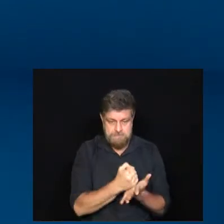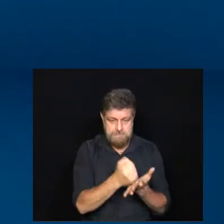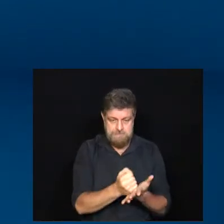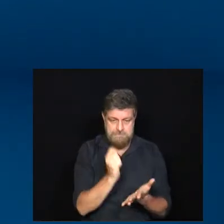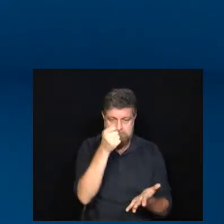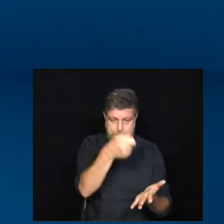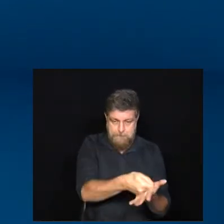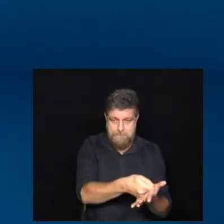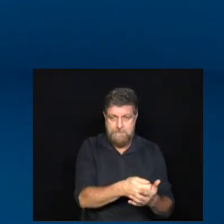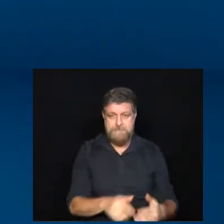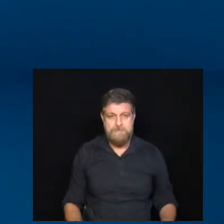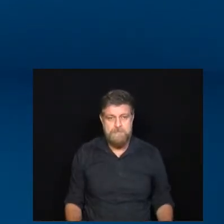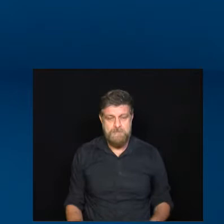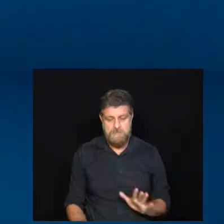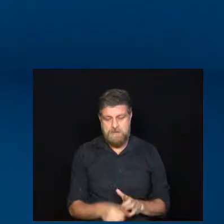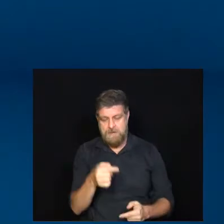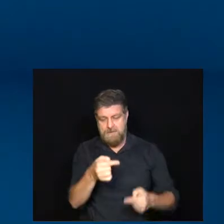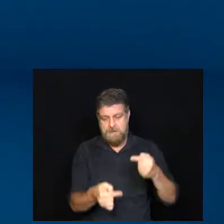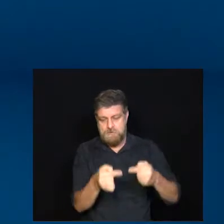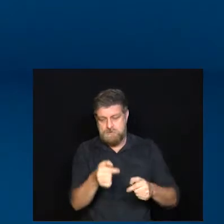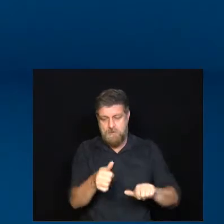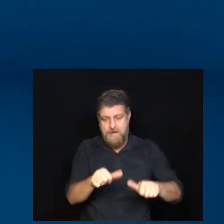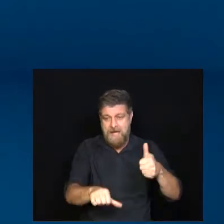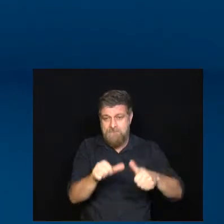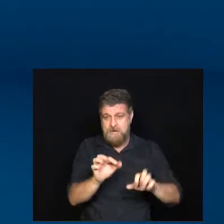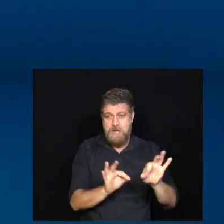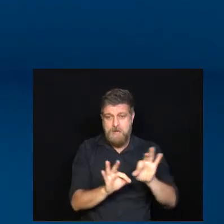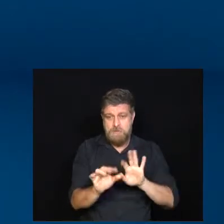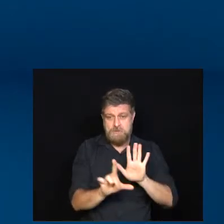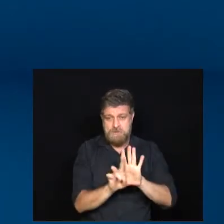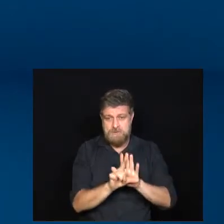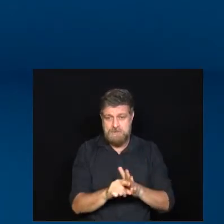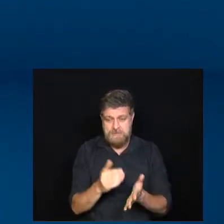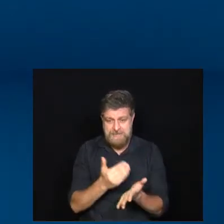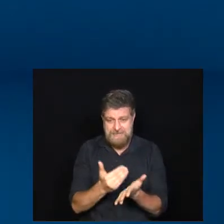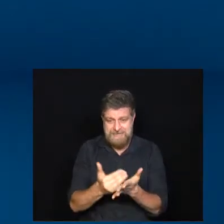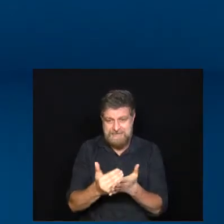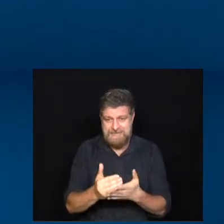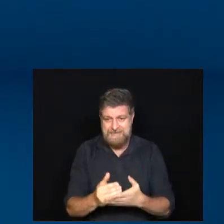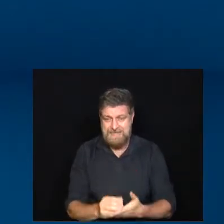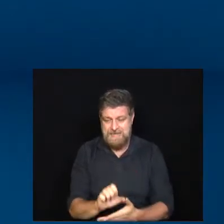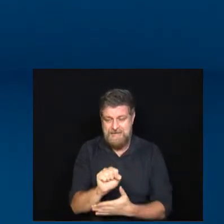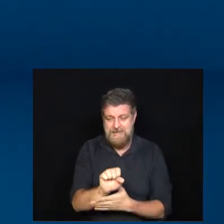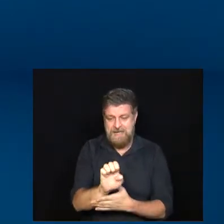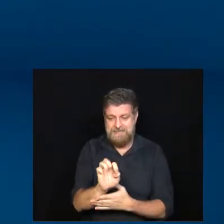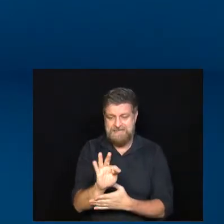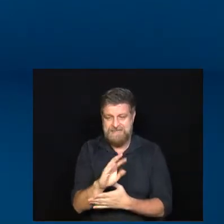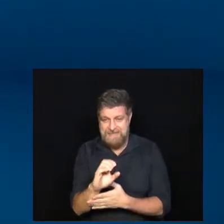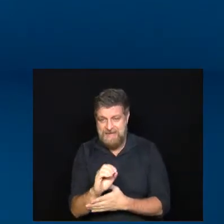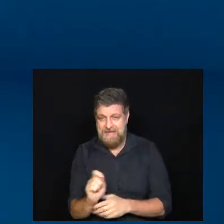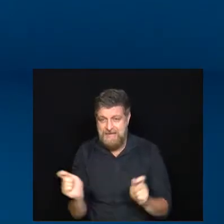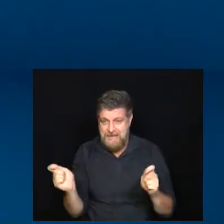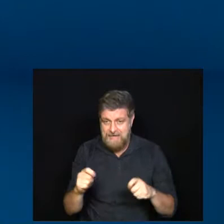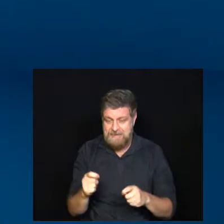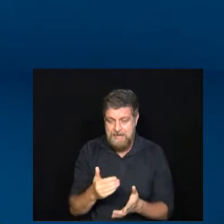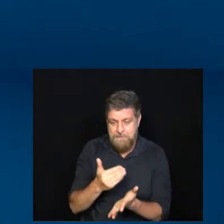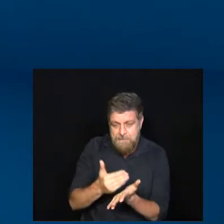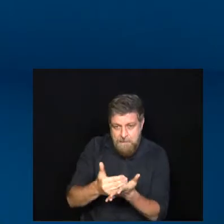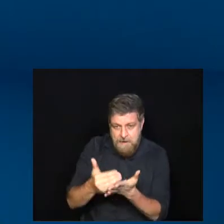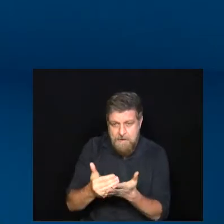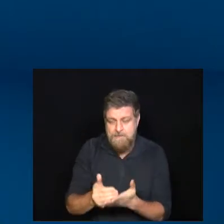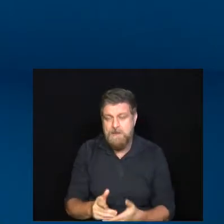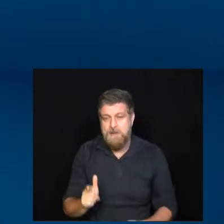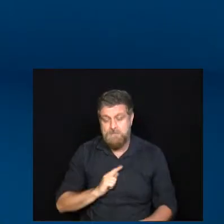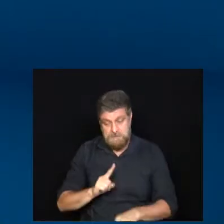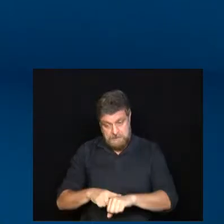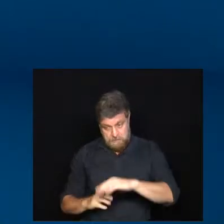Em primeira discussão, será analisado o projeto que trata do refis da CETEC, que oferece condições especiais por tempo